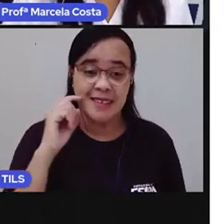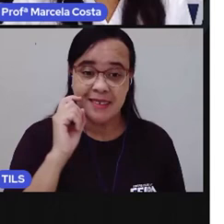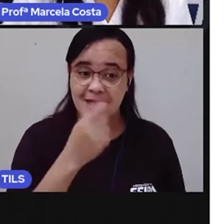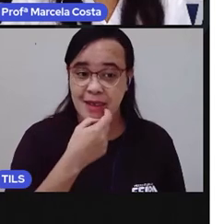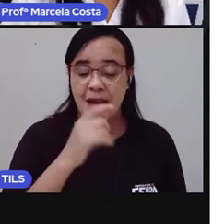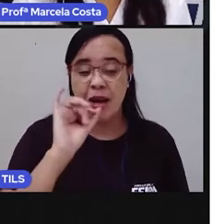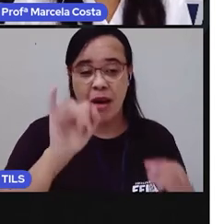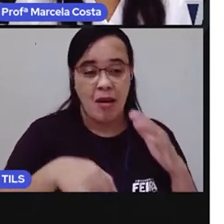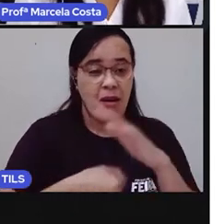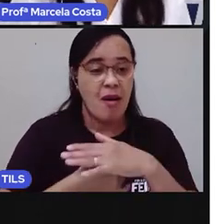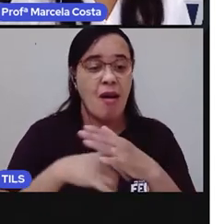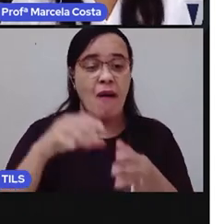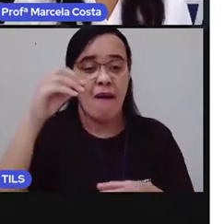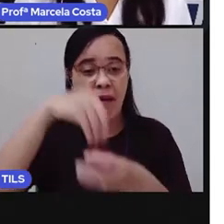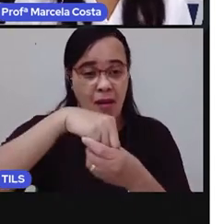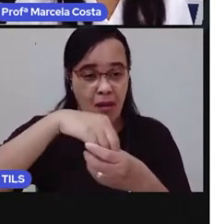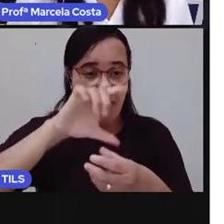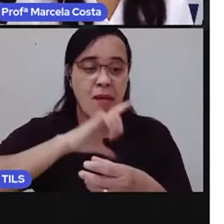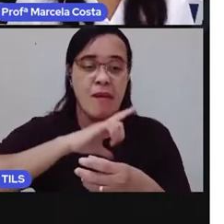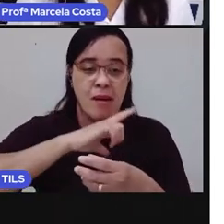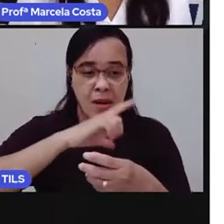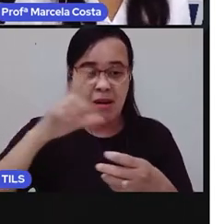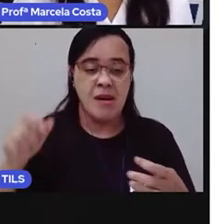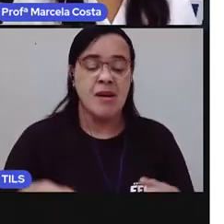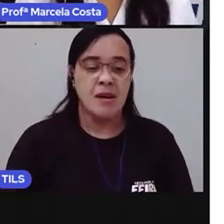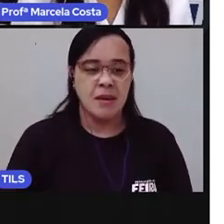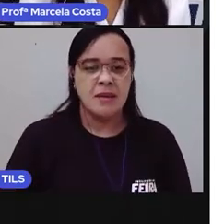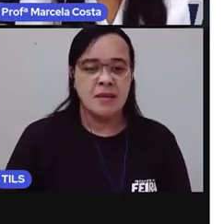na parte inferior.